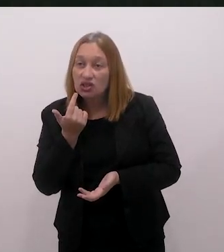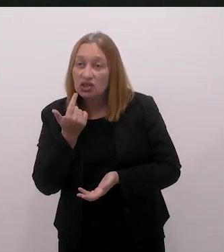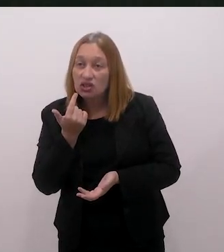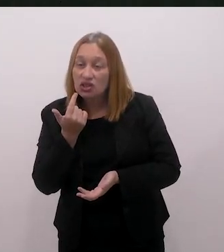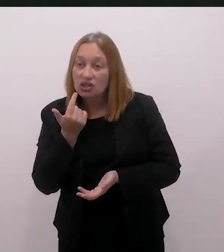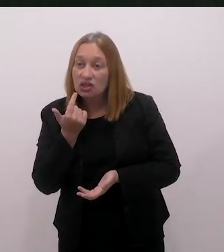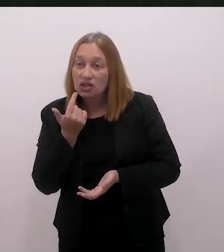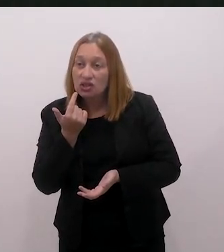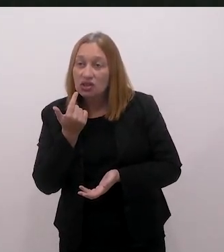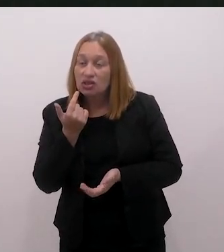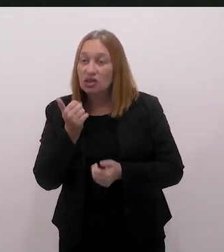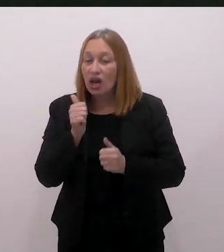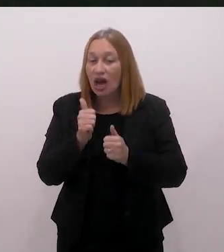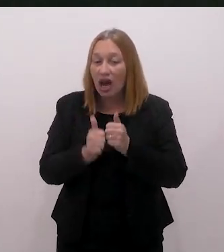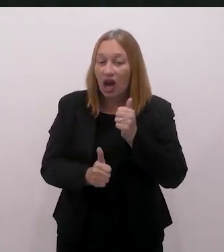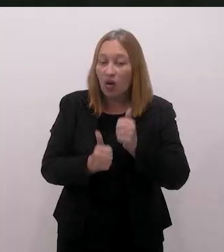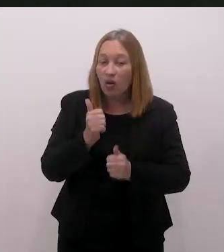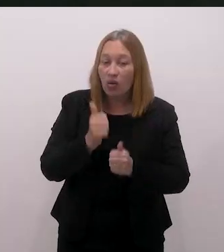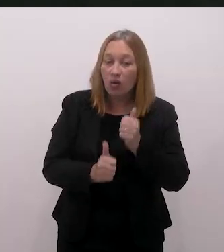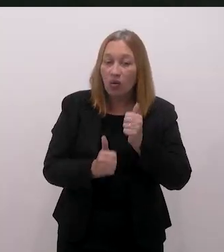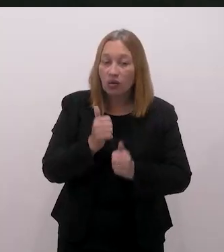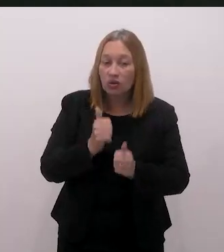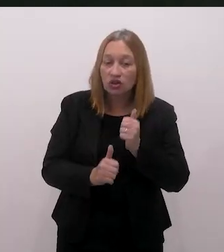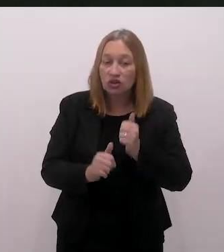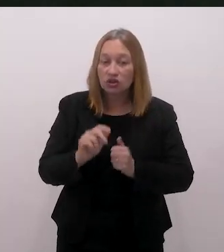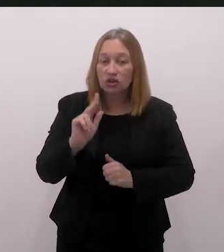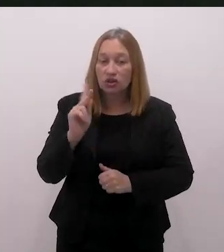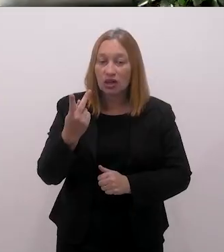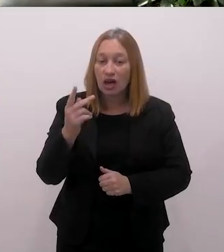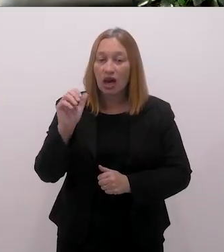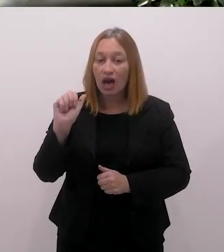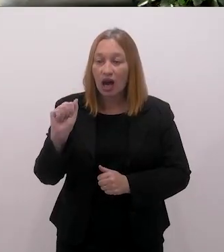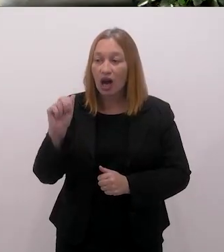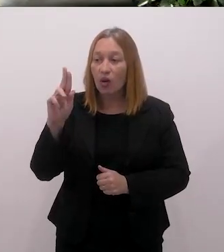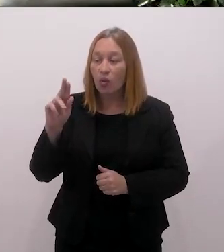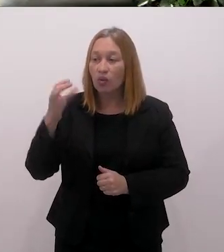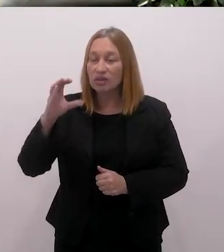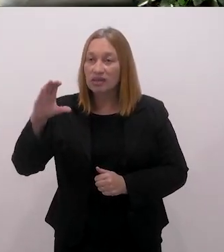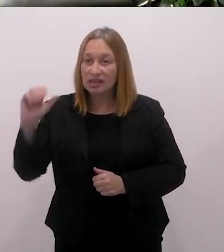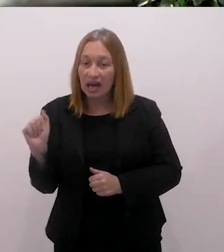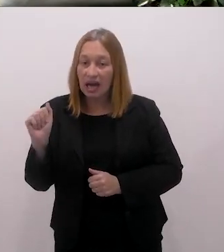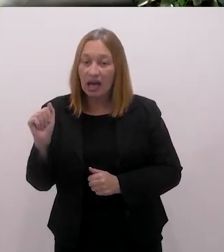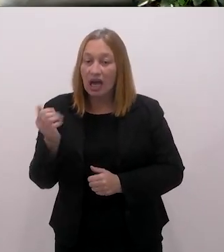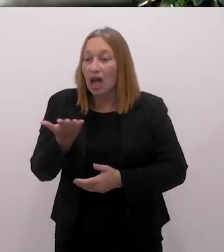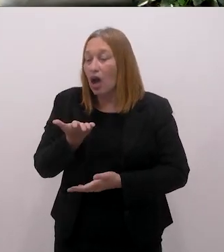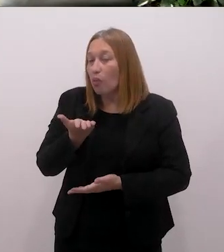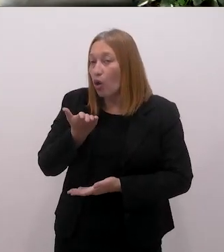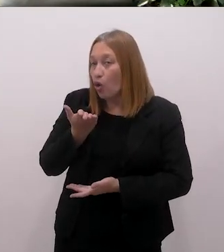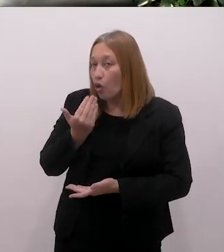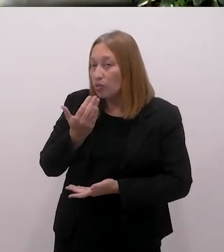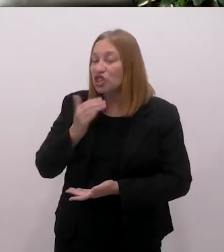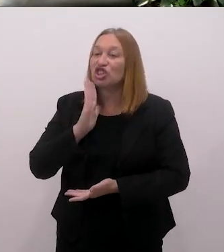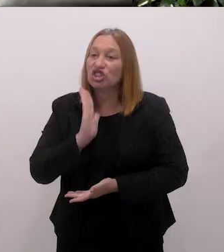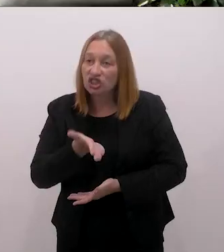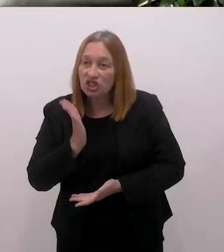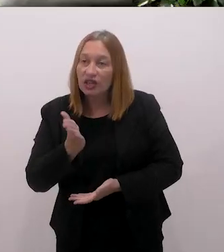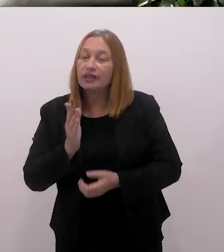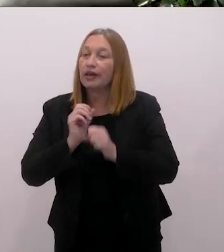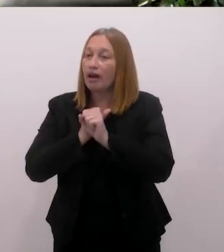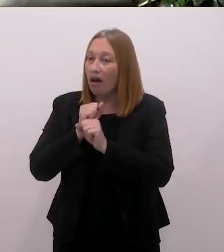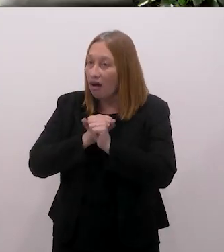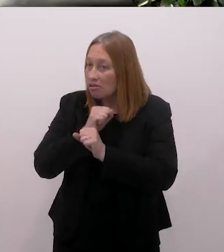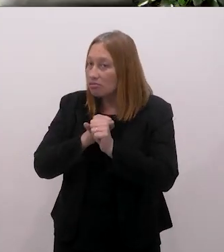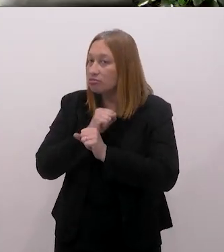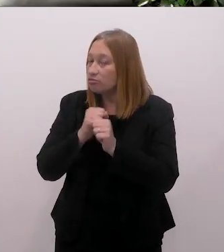houve acho que o arroz de alçá. O arroz de alçá é uma comida que já